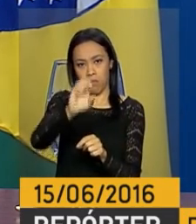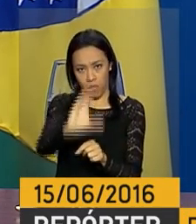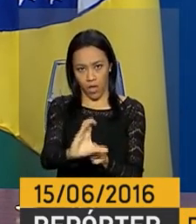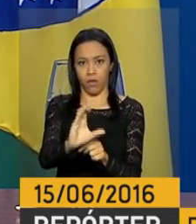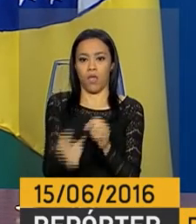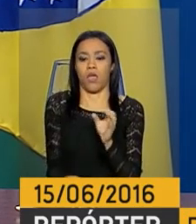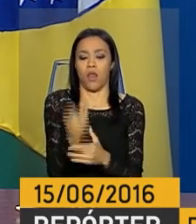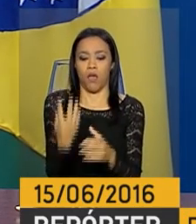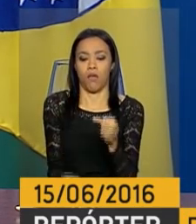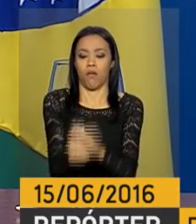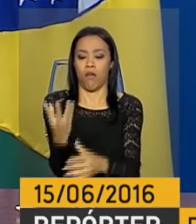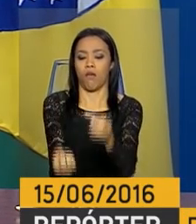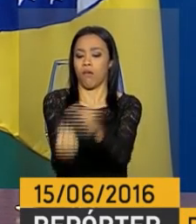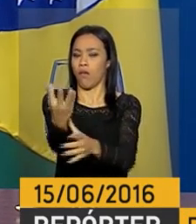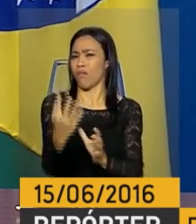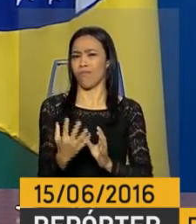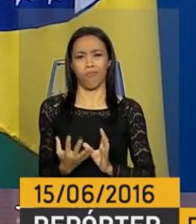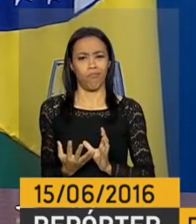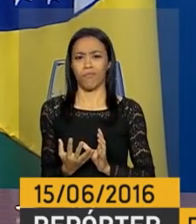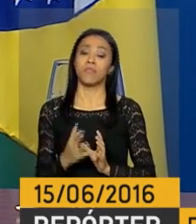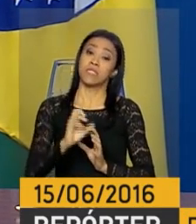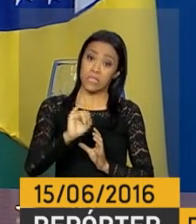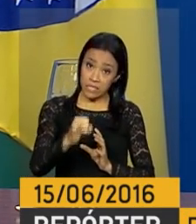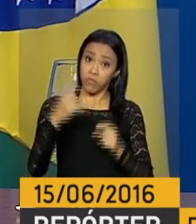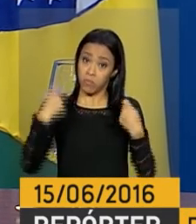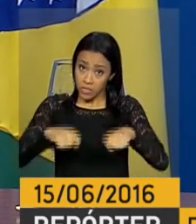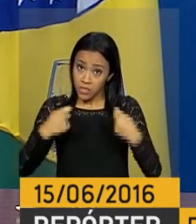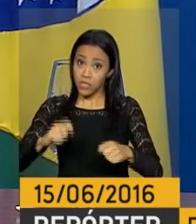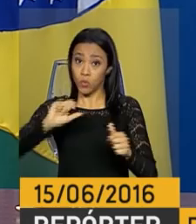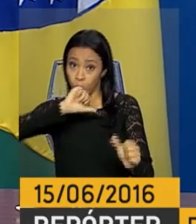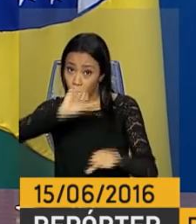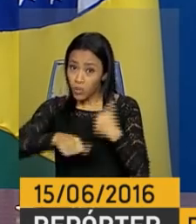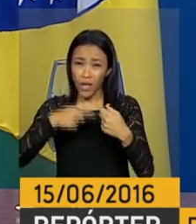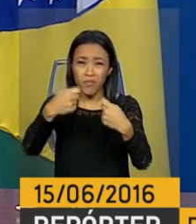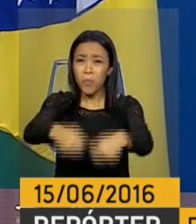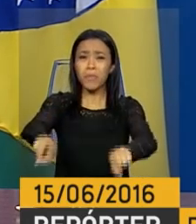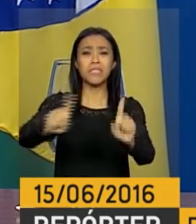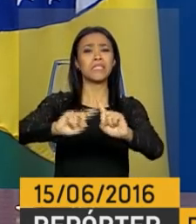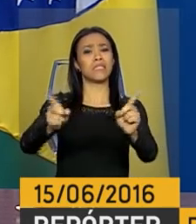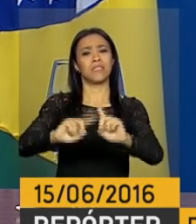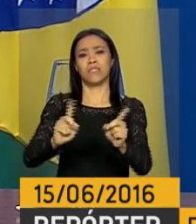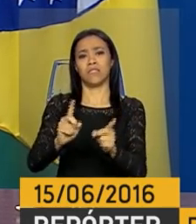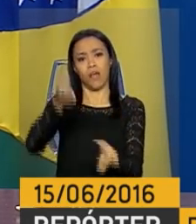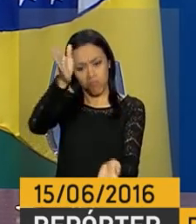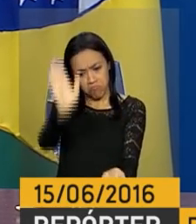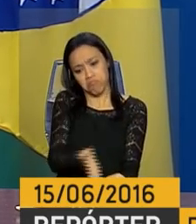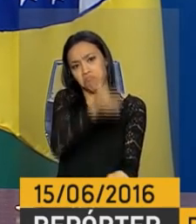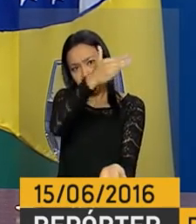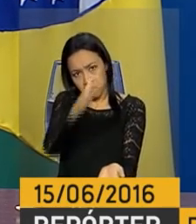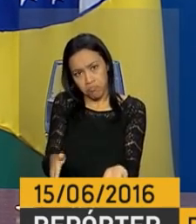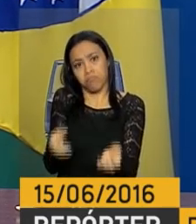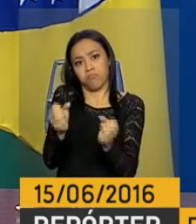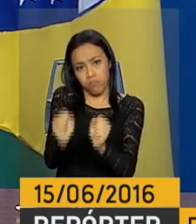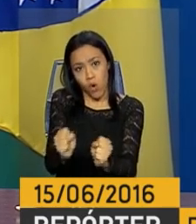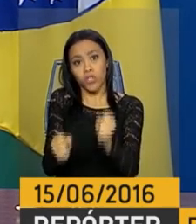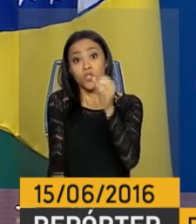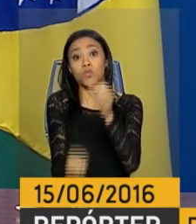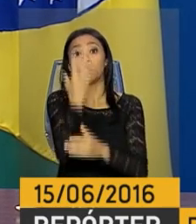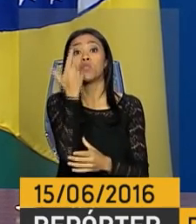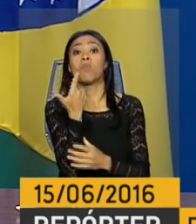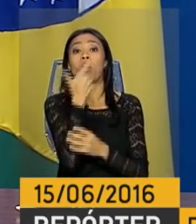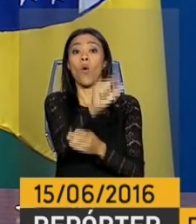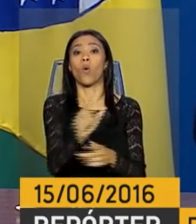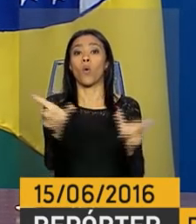colocado. Eh, o se for necessário mudar, o dia que não for mais necessário, vai tá vai ser necessária uma outra